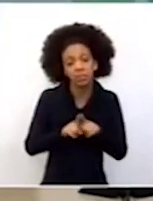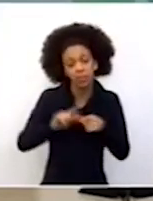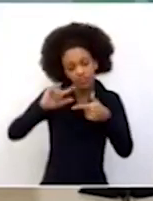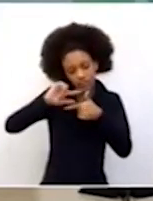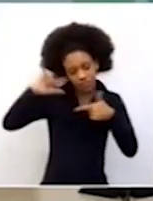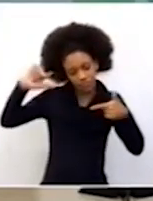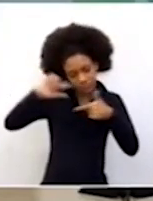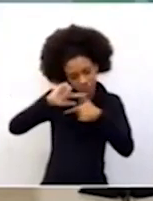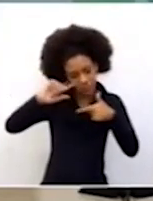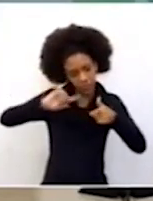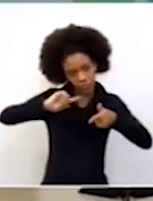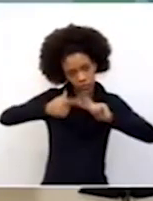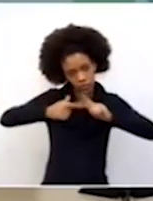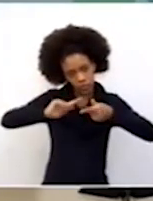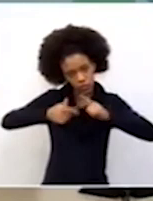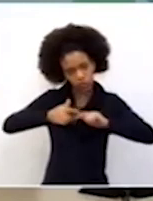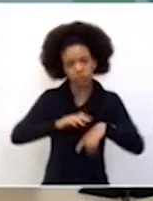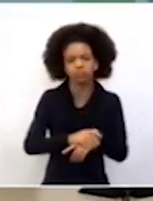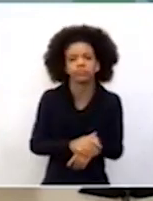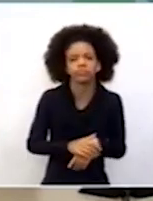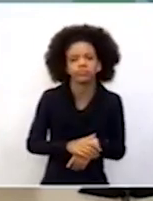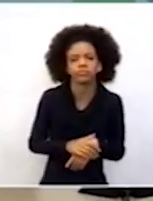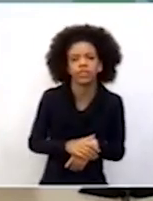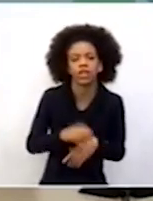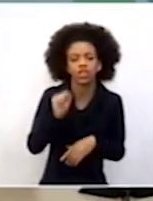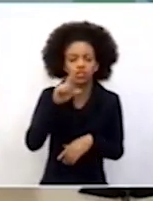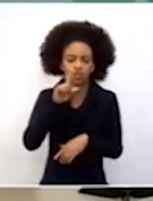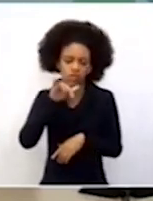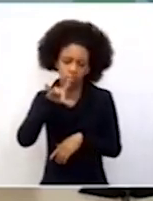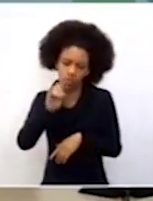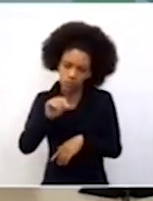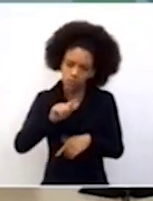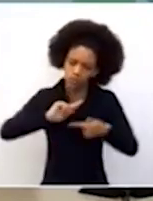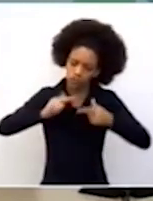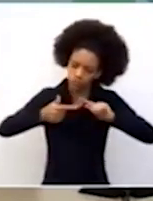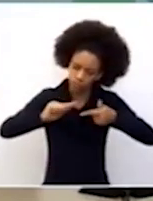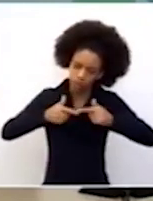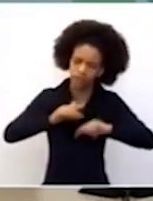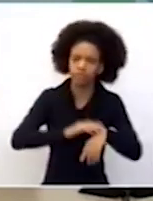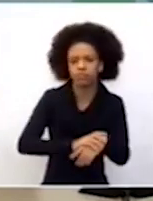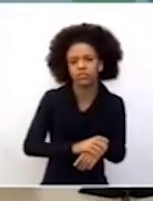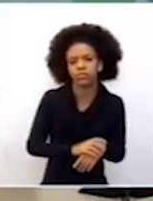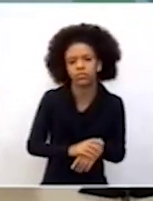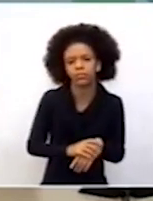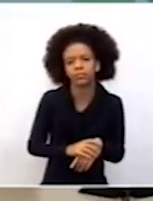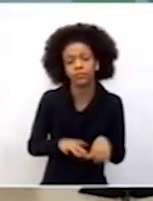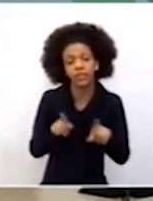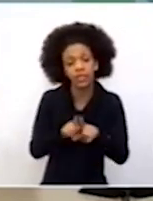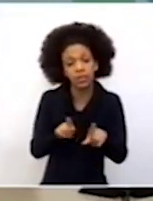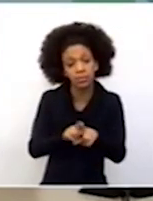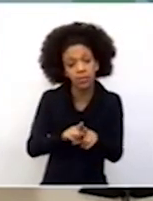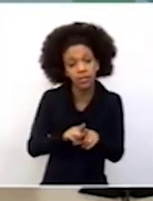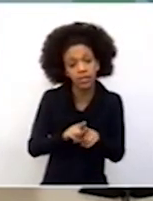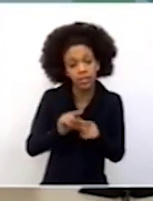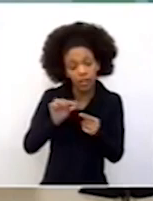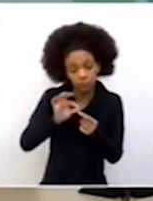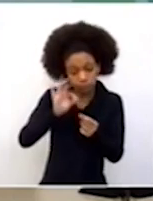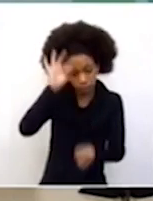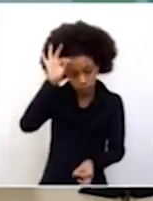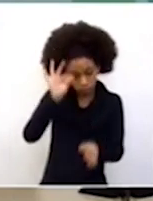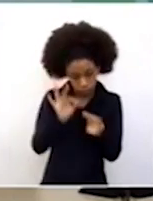geométricas. A Prolucimara colocou sólidos geométricos. Prossolange colocou grandezas e